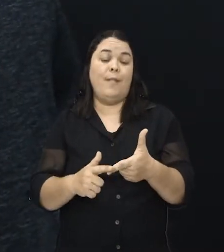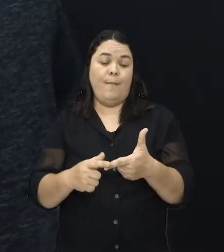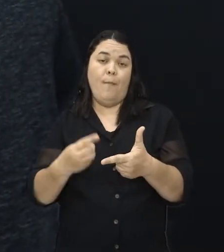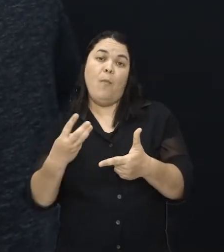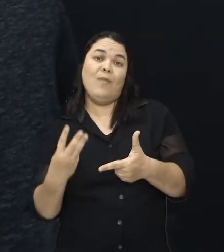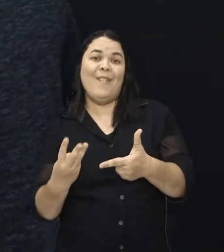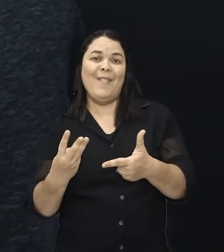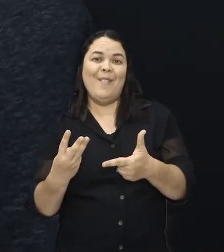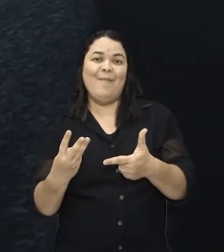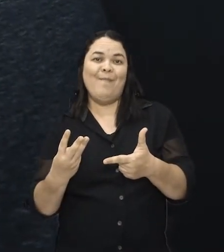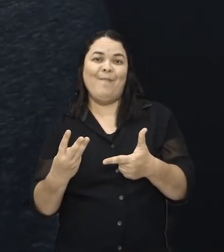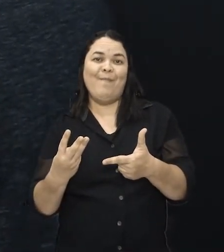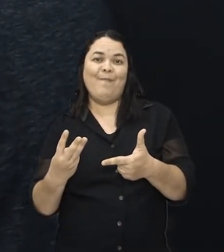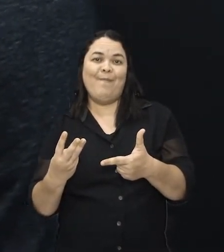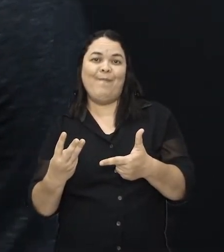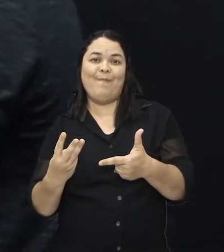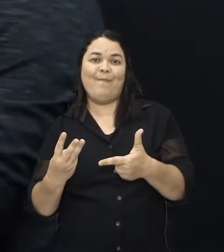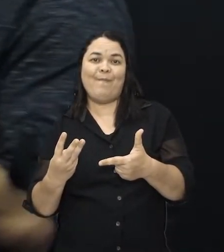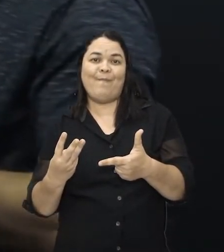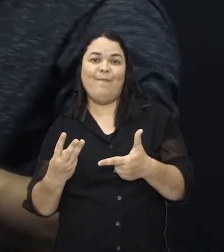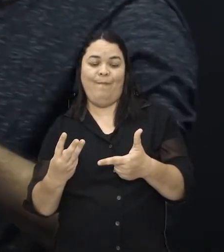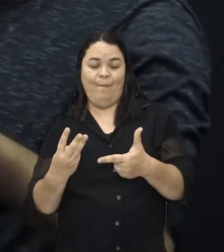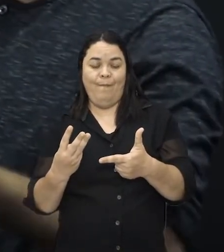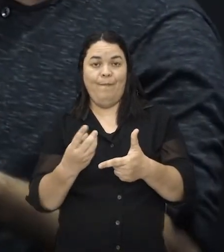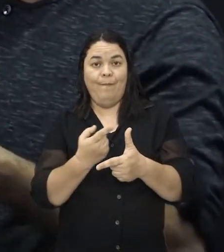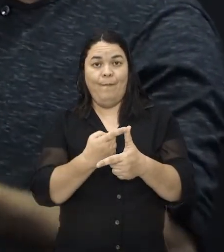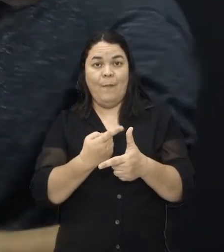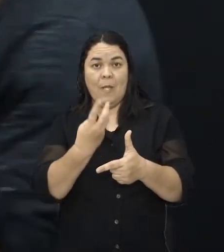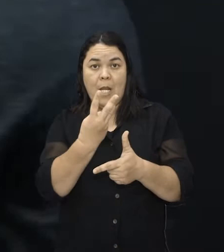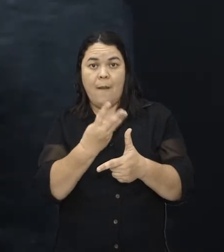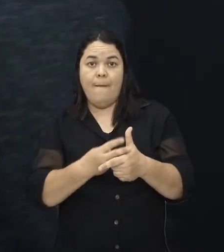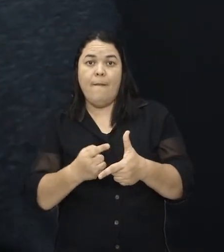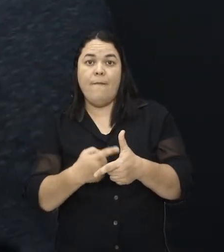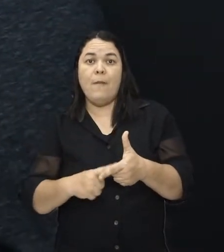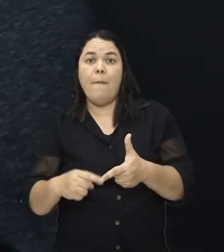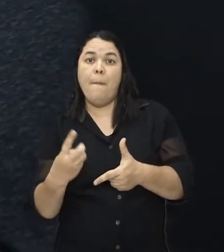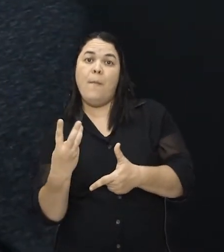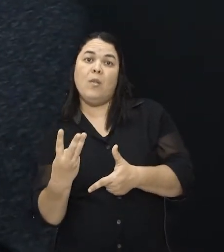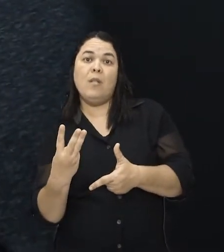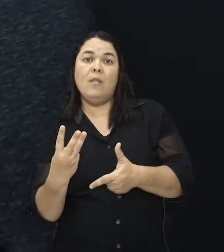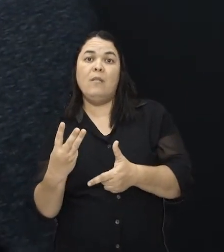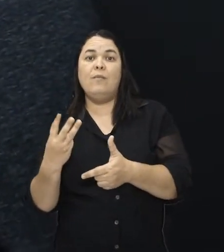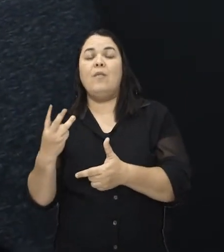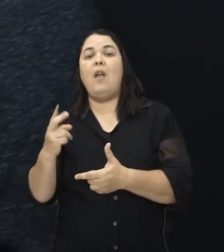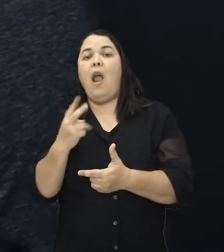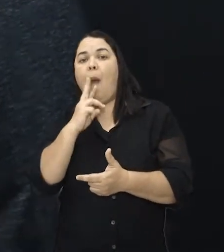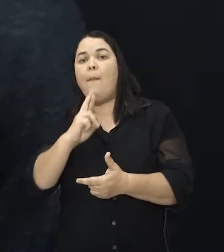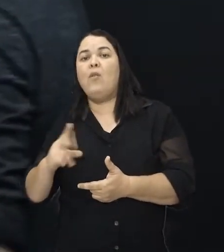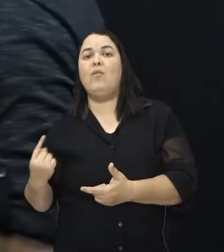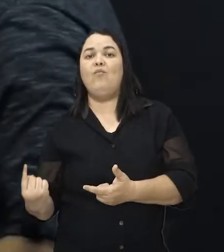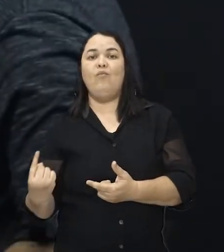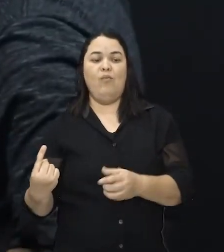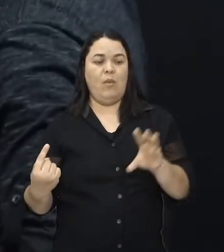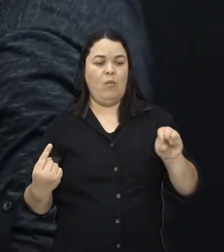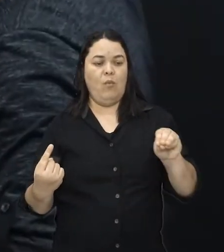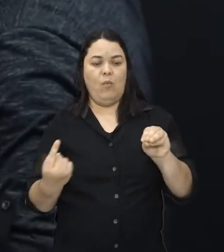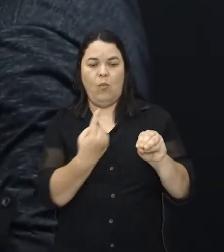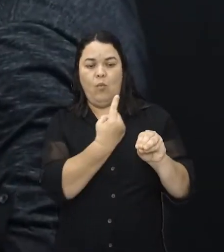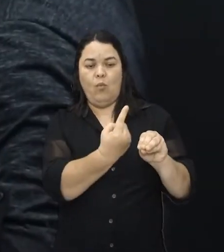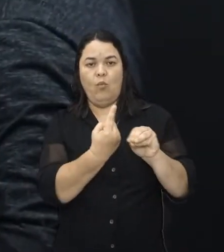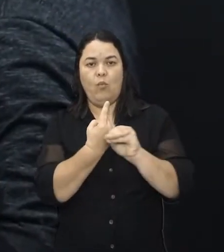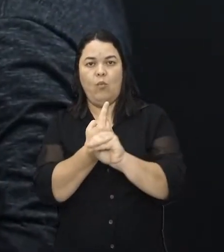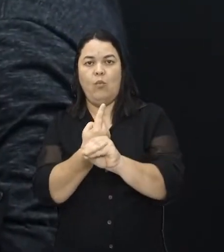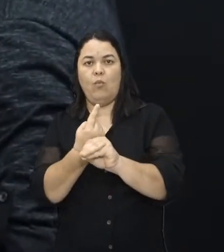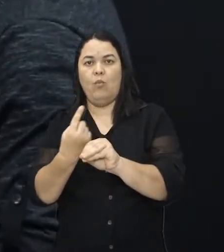1 repete. 3 dividido por 3 é igual a 1, e esse último número 1 se repete. Então, me